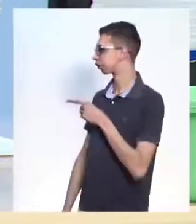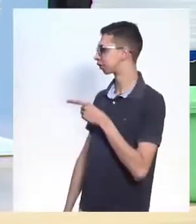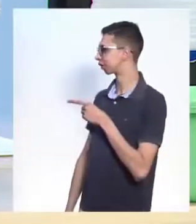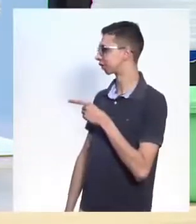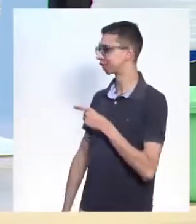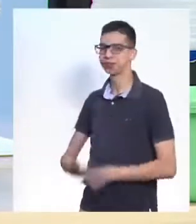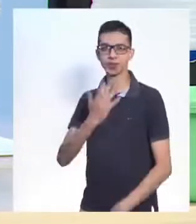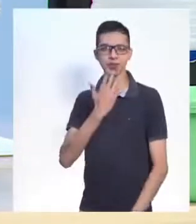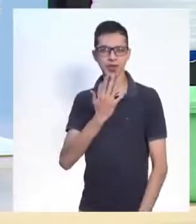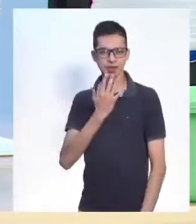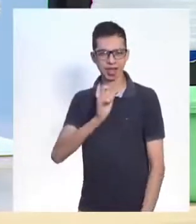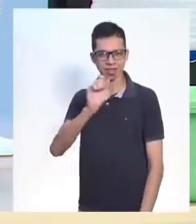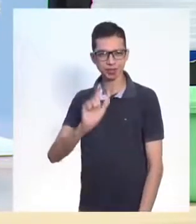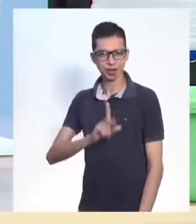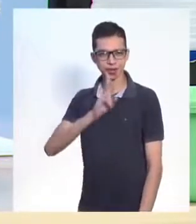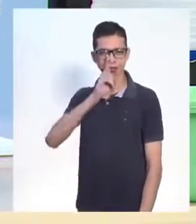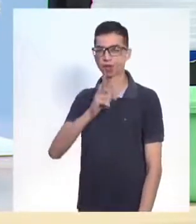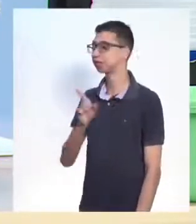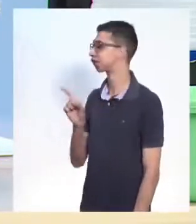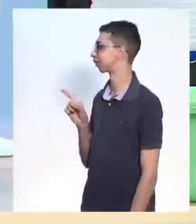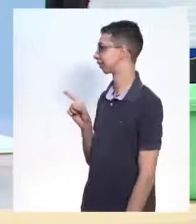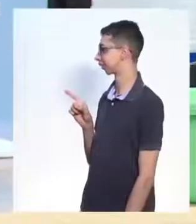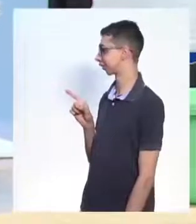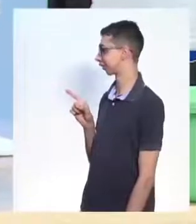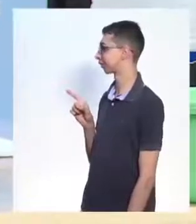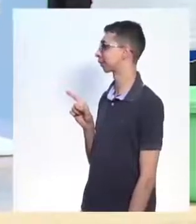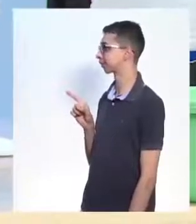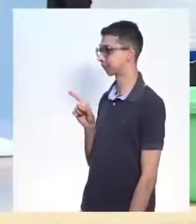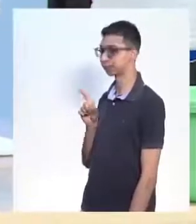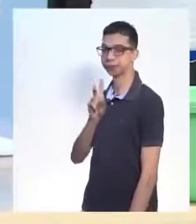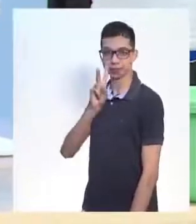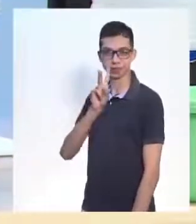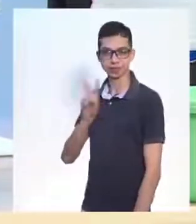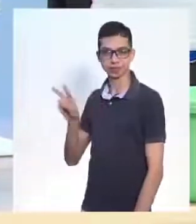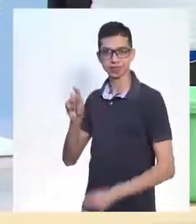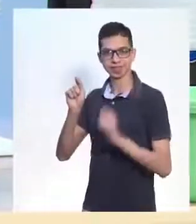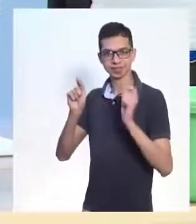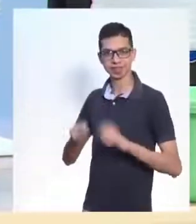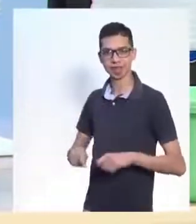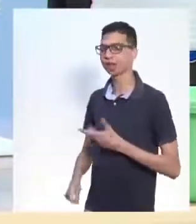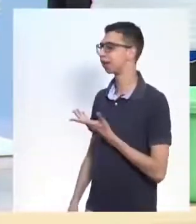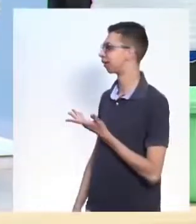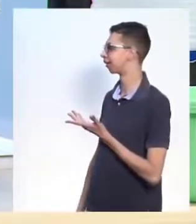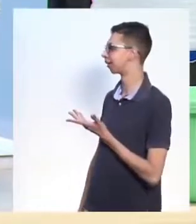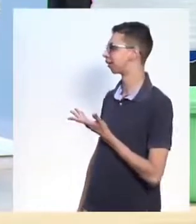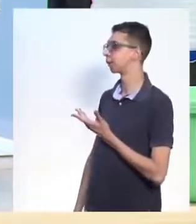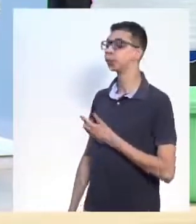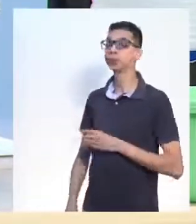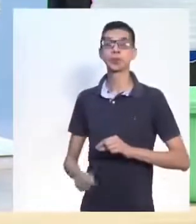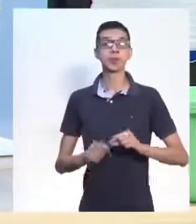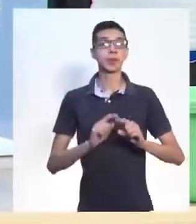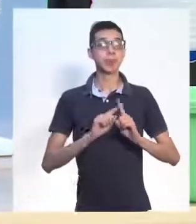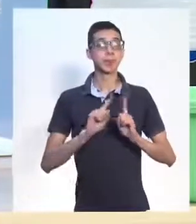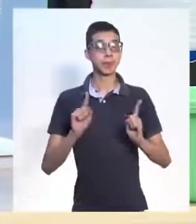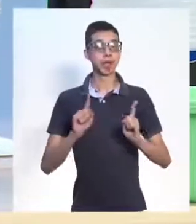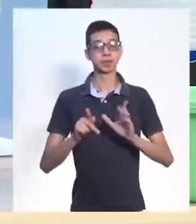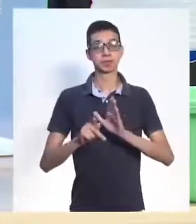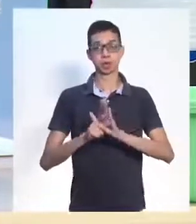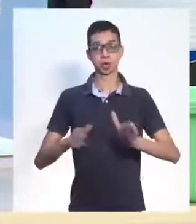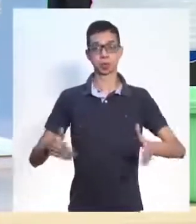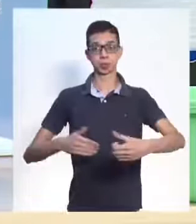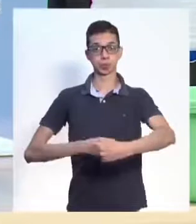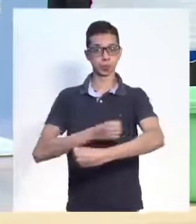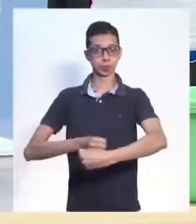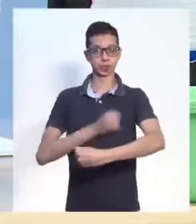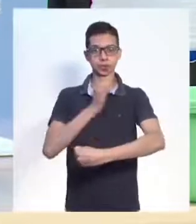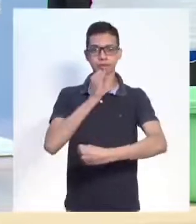assim. azul aqui, ó. Então ele está subindo aqui, não sei se vocês conseguem ver. Só que eu trouxe um termômetro de cozinha. Vou mostrar aí para